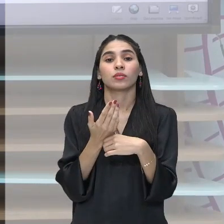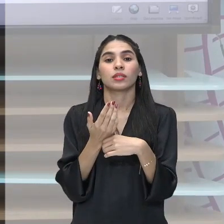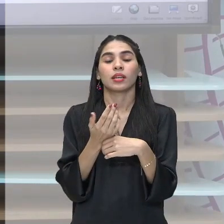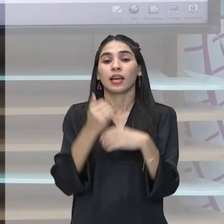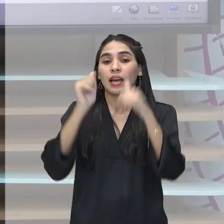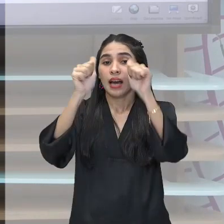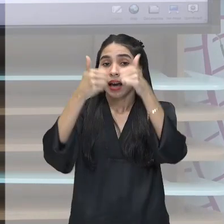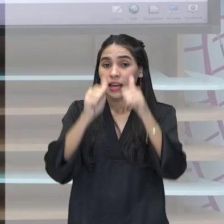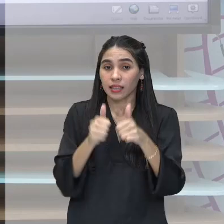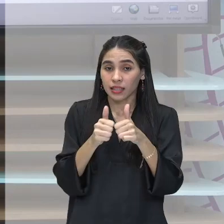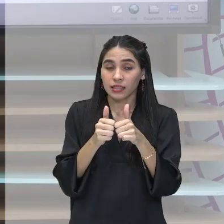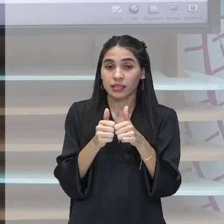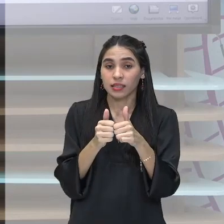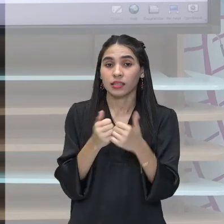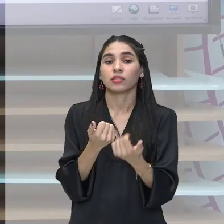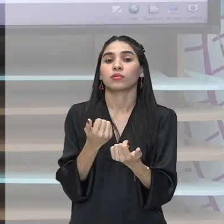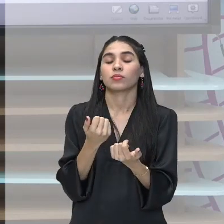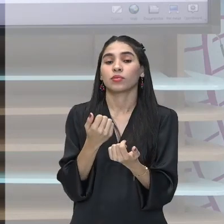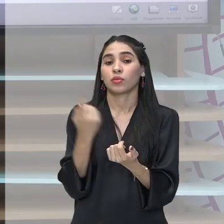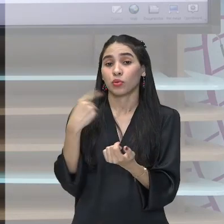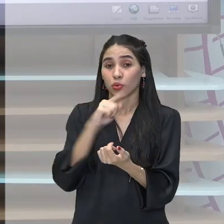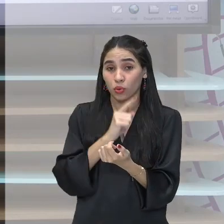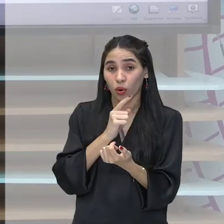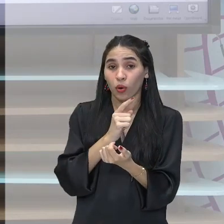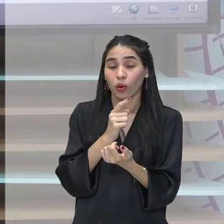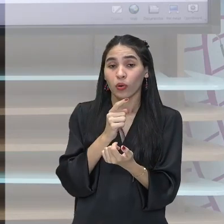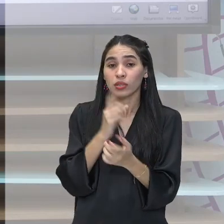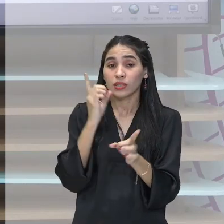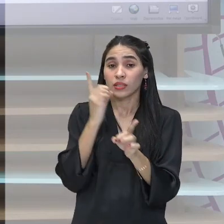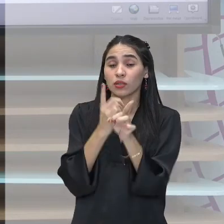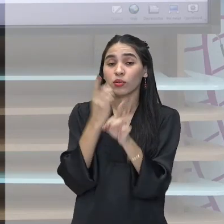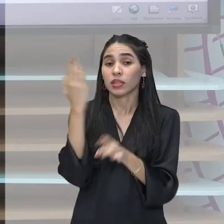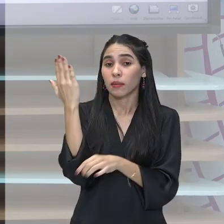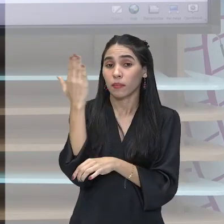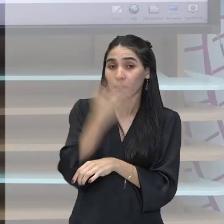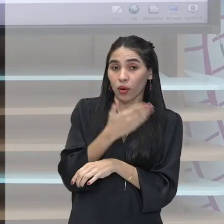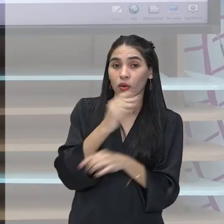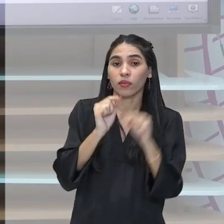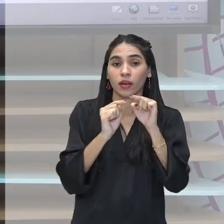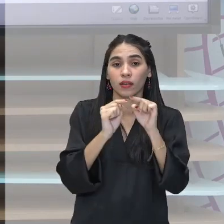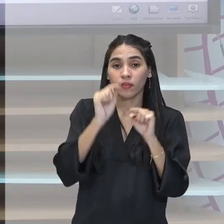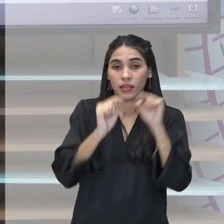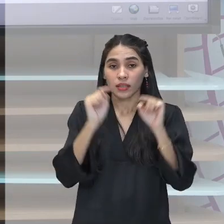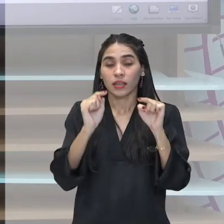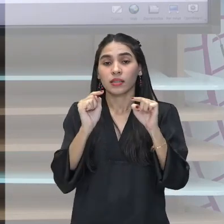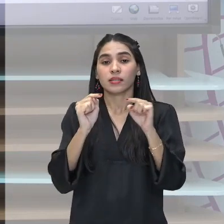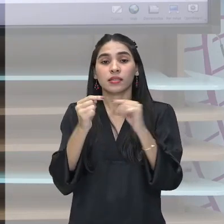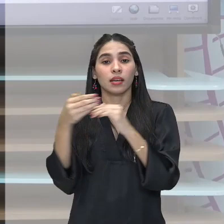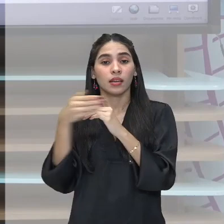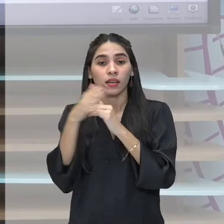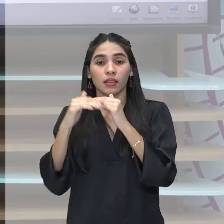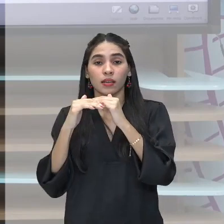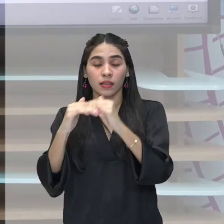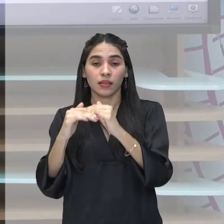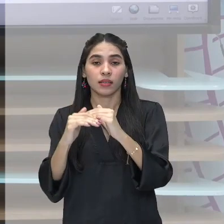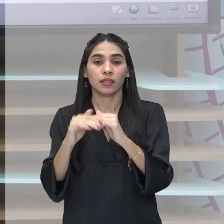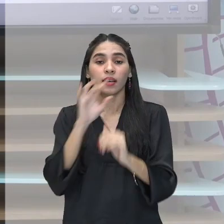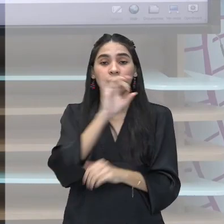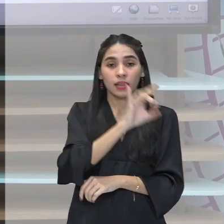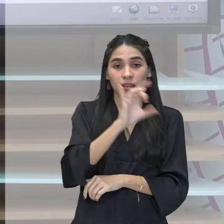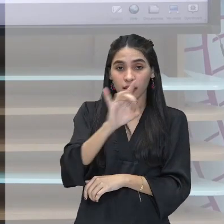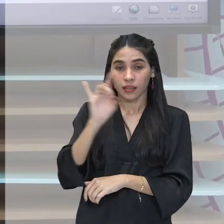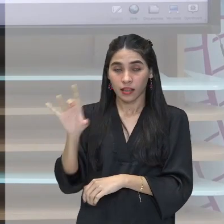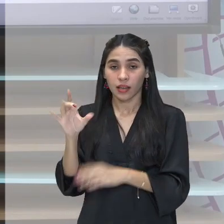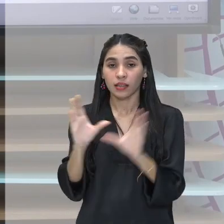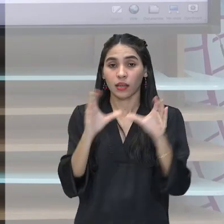averiguando, né? Vamos averiguar a variância e o desvio padrão das notas de cada